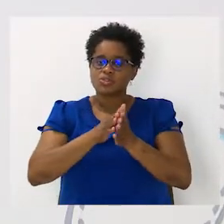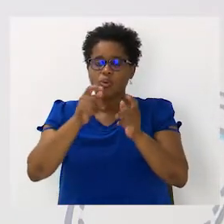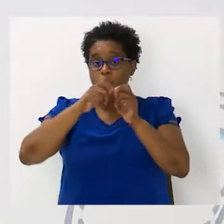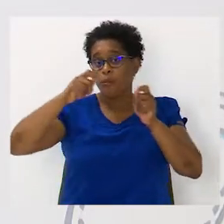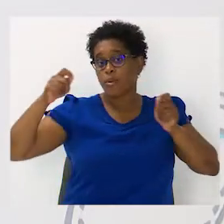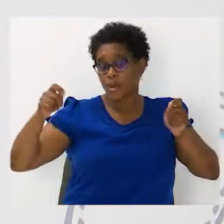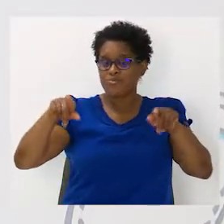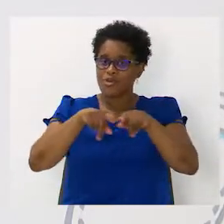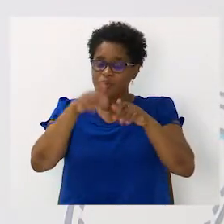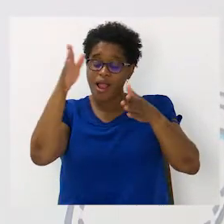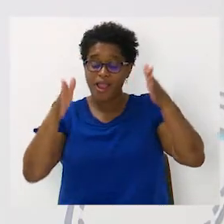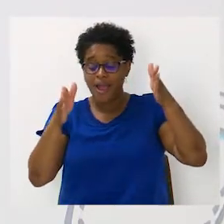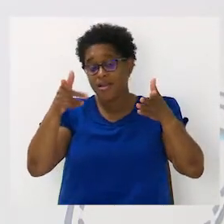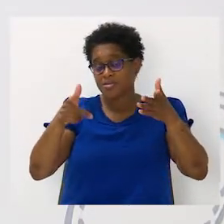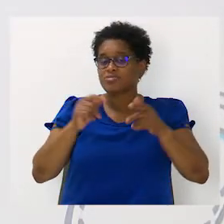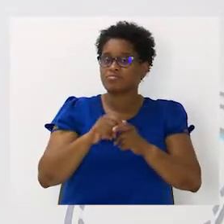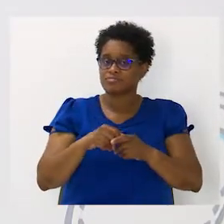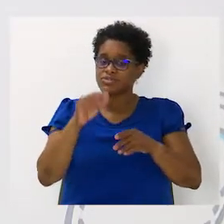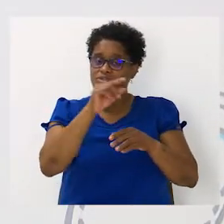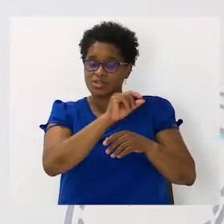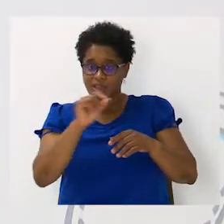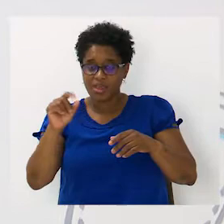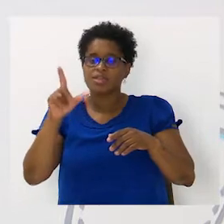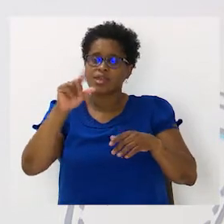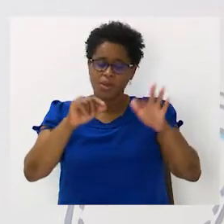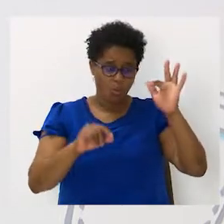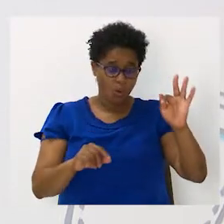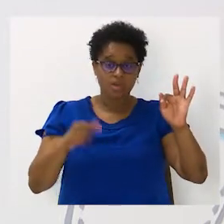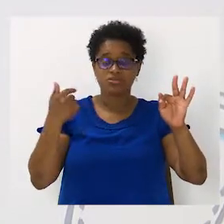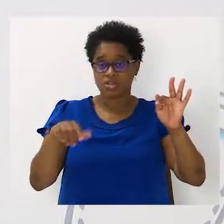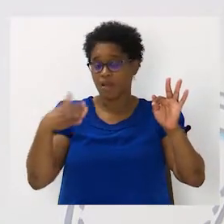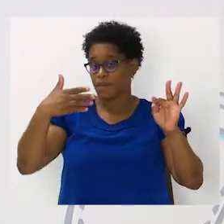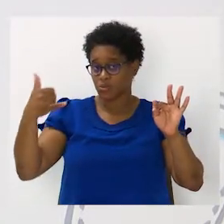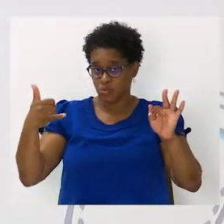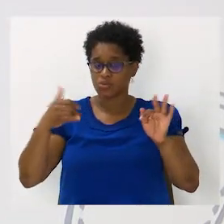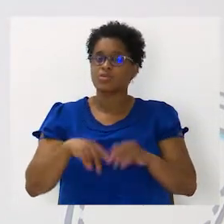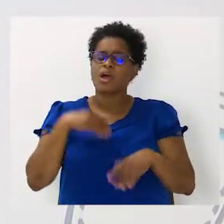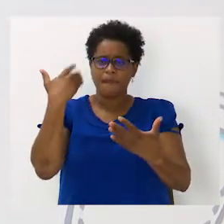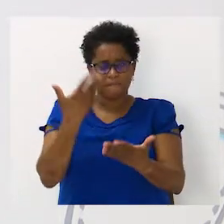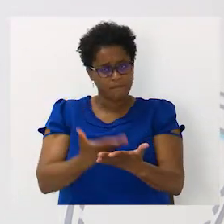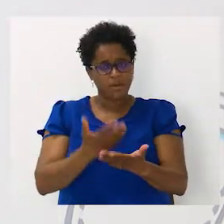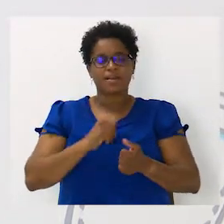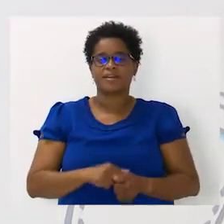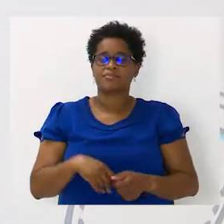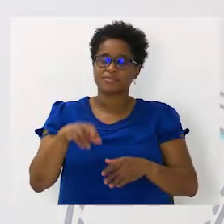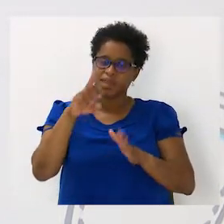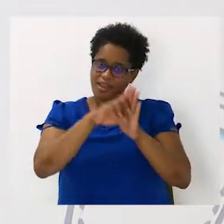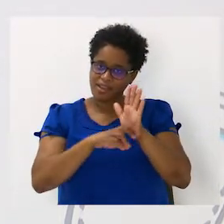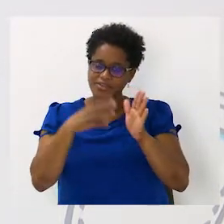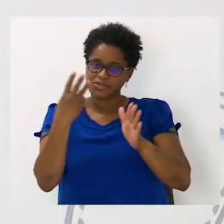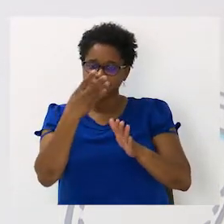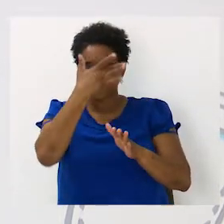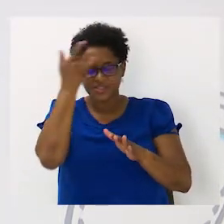para x, utiliza-se comprimentos do mesmo lado do segmento, assim como 4